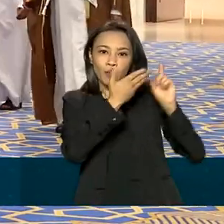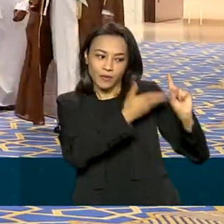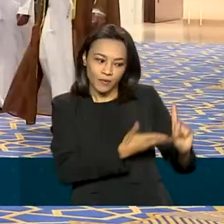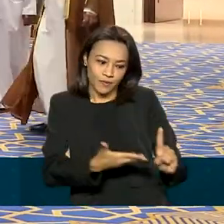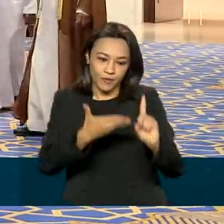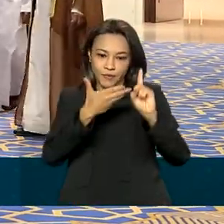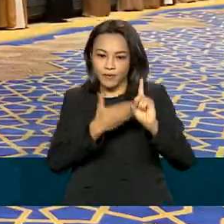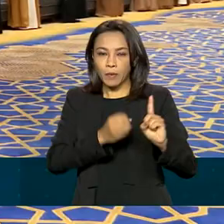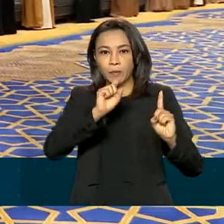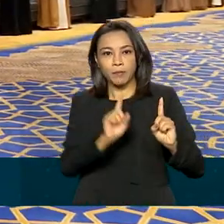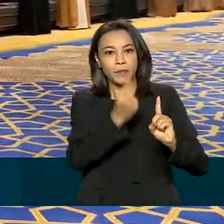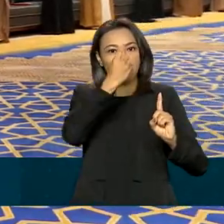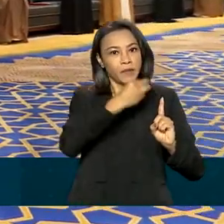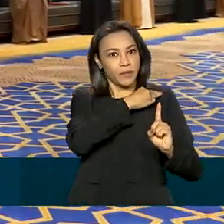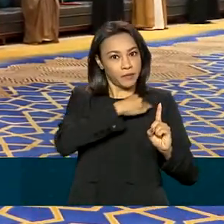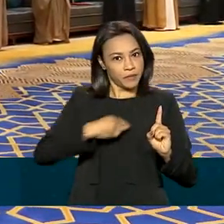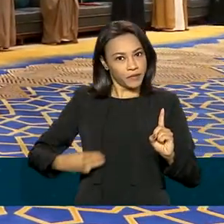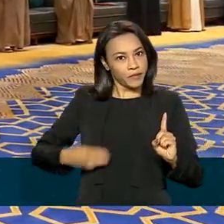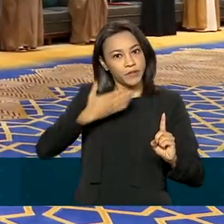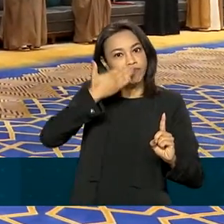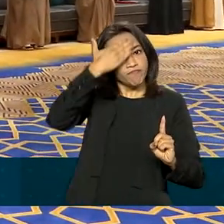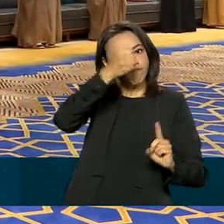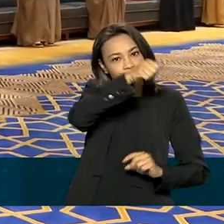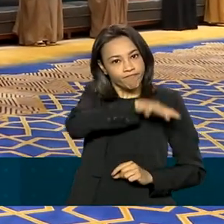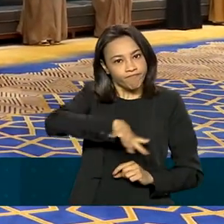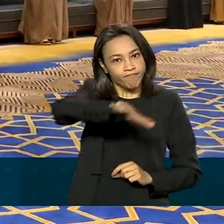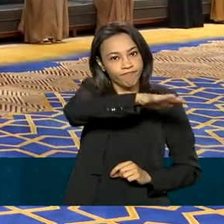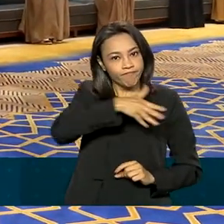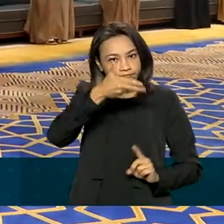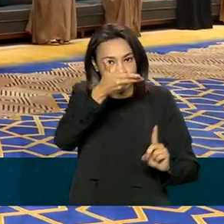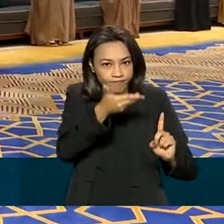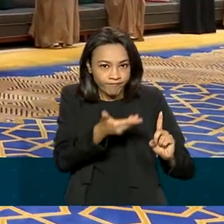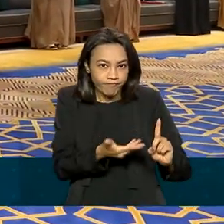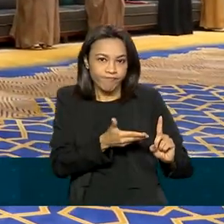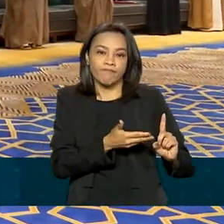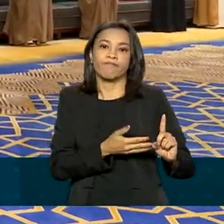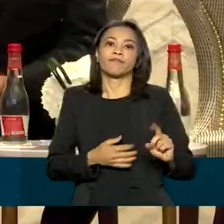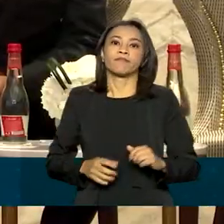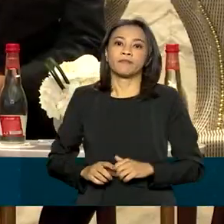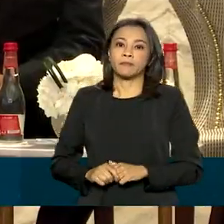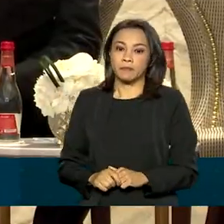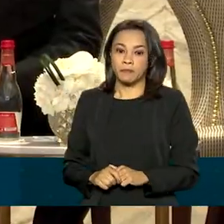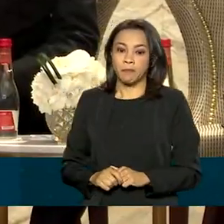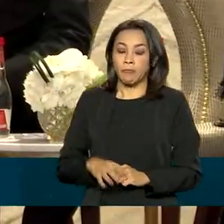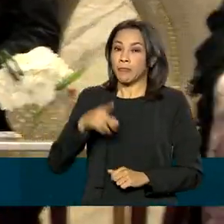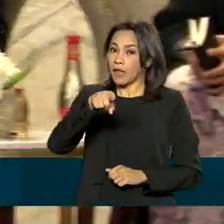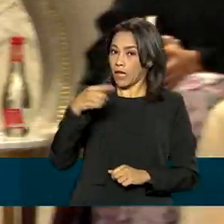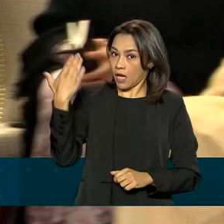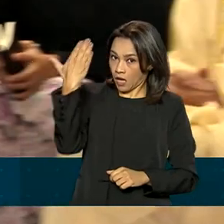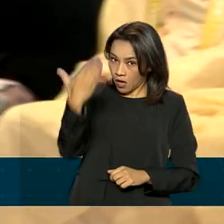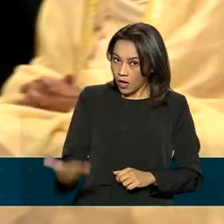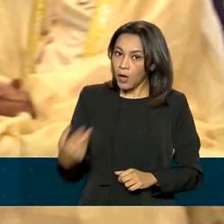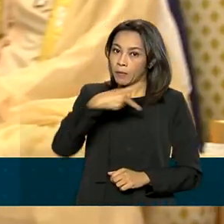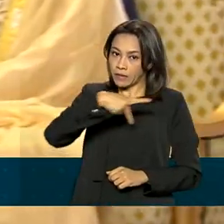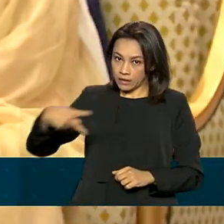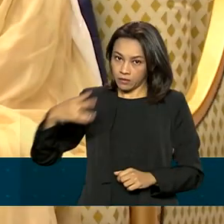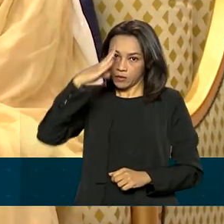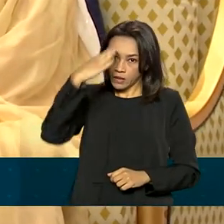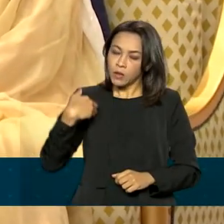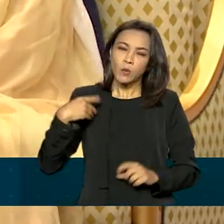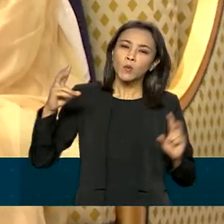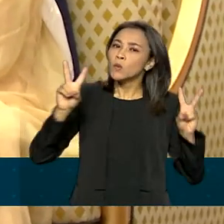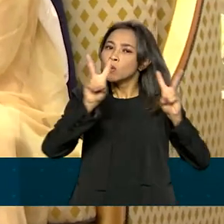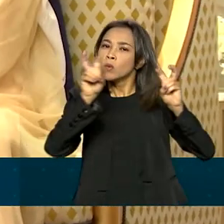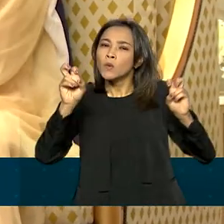e primeiro-ministro dos Emirados Árabes, Mohammed bin Rashid Al Maktoum. Segundo o presidente, eles